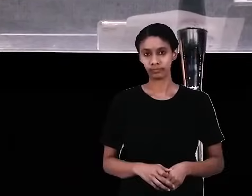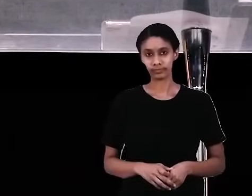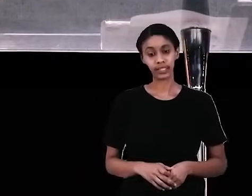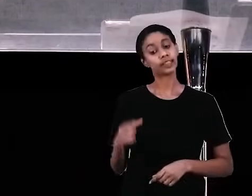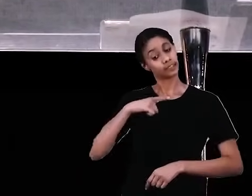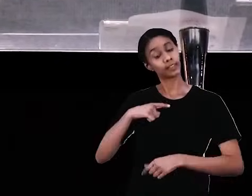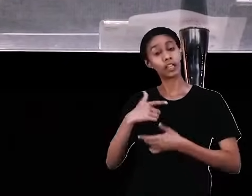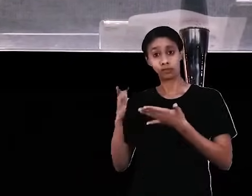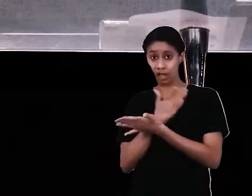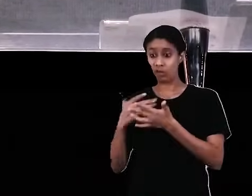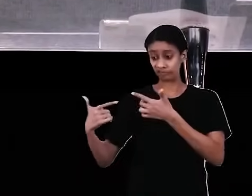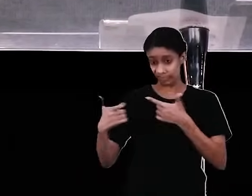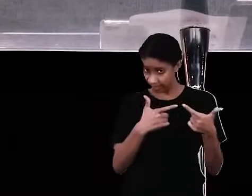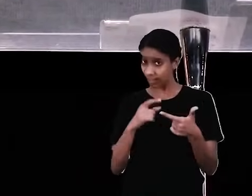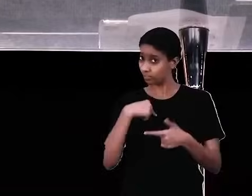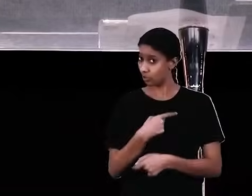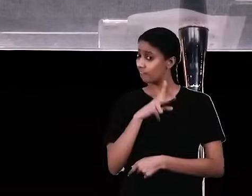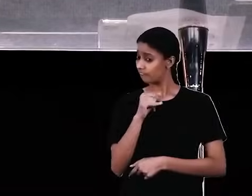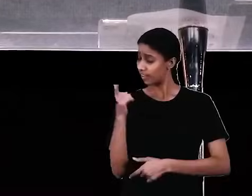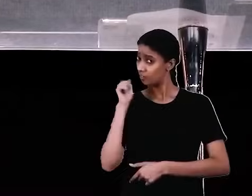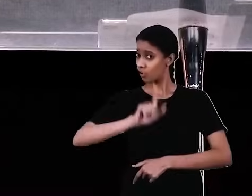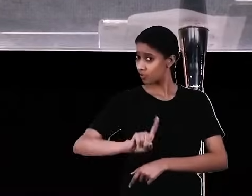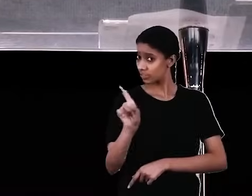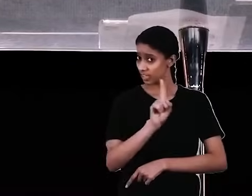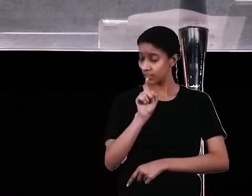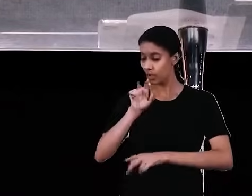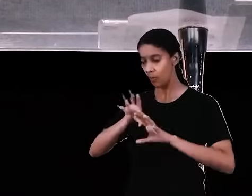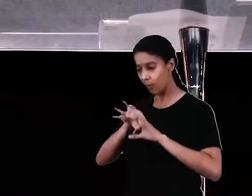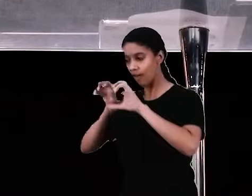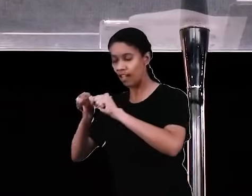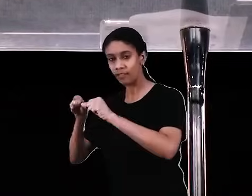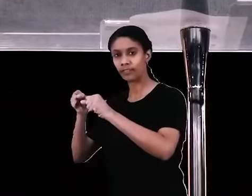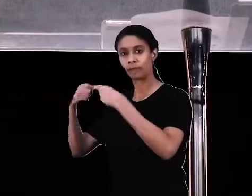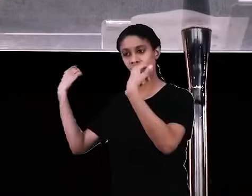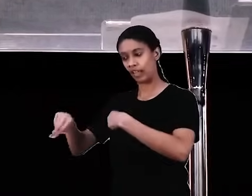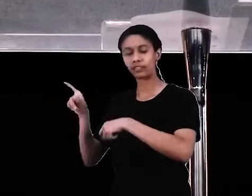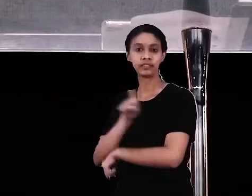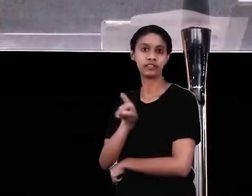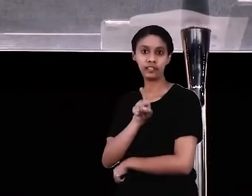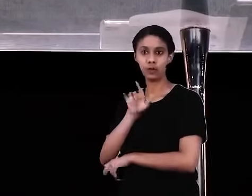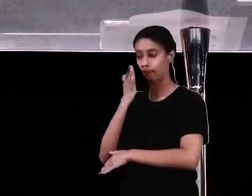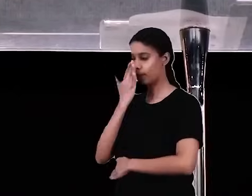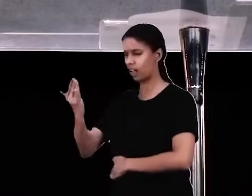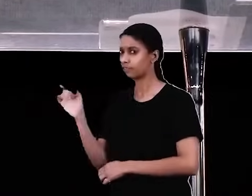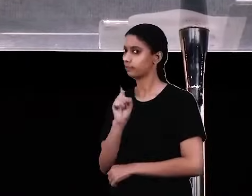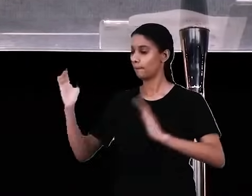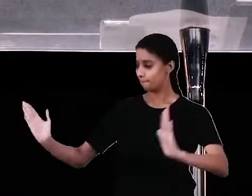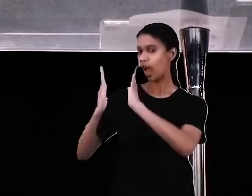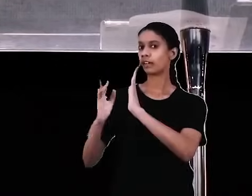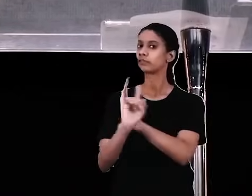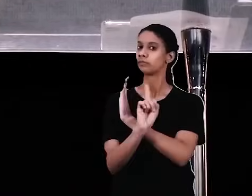Existem algumas guerras que a gente não vai vencer atacando o predador de frente. A gente vai